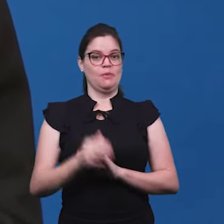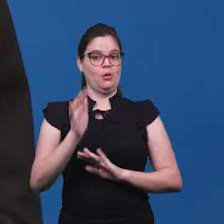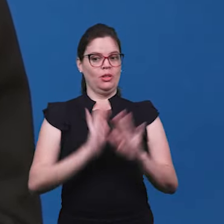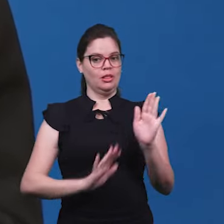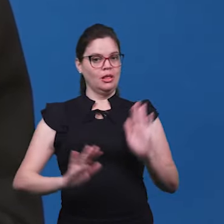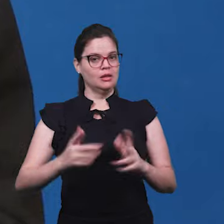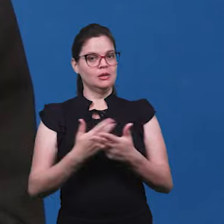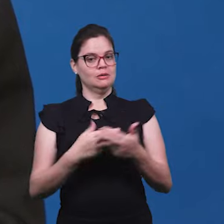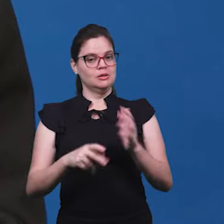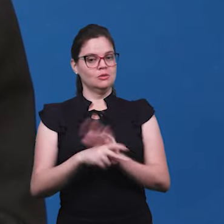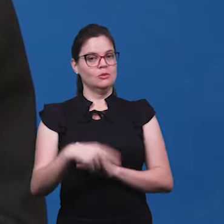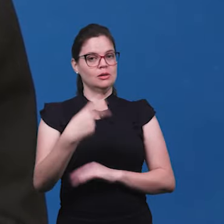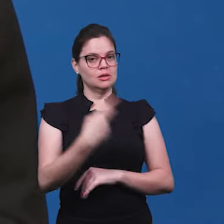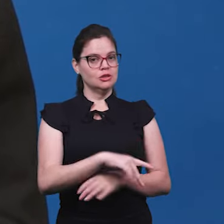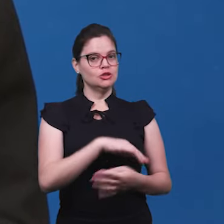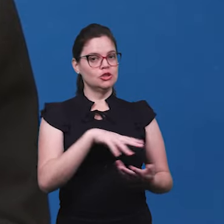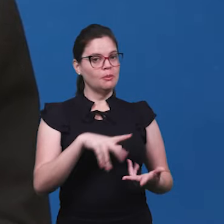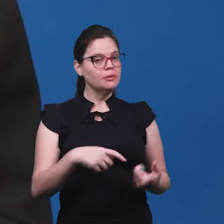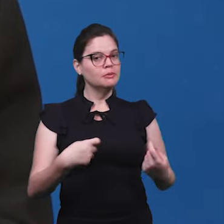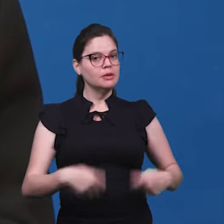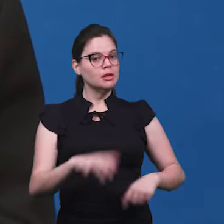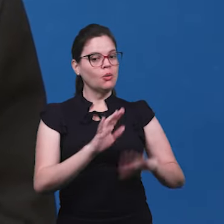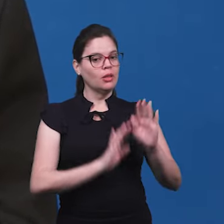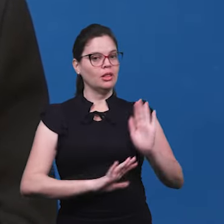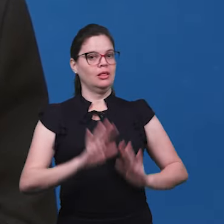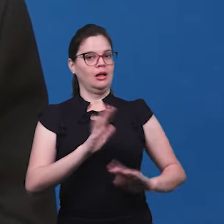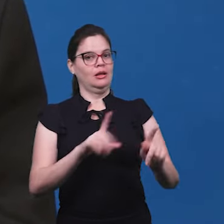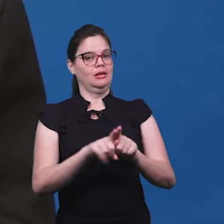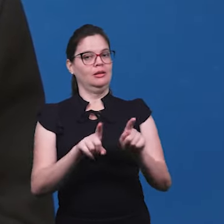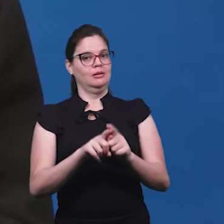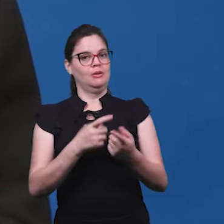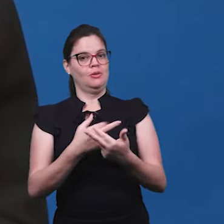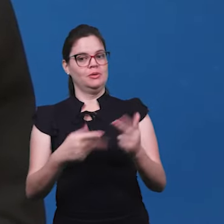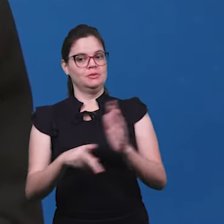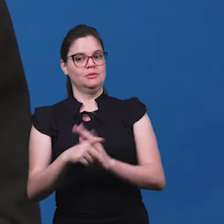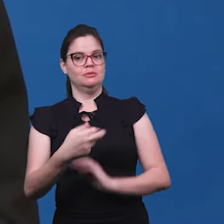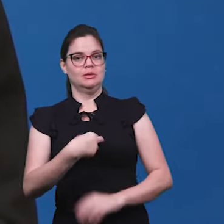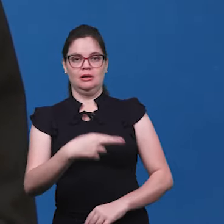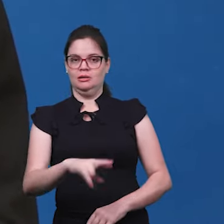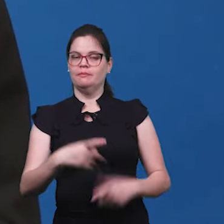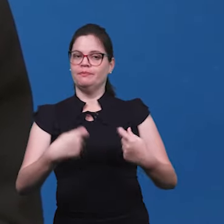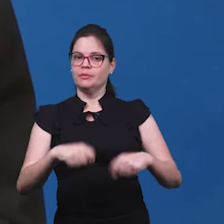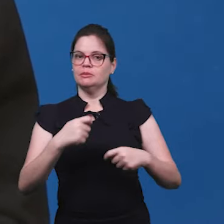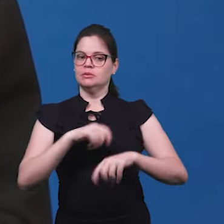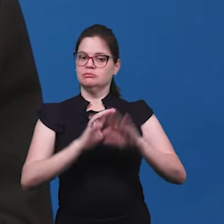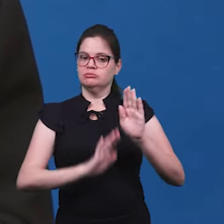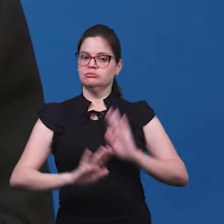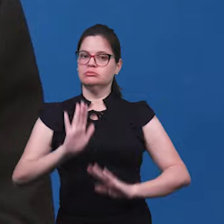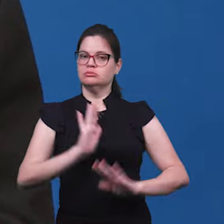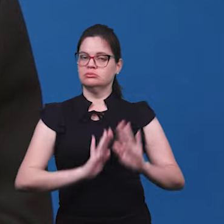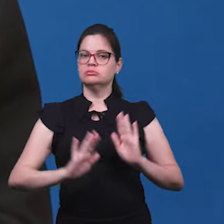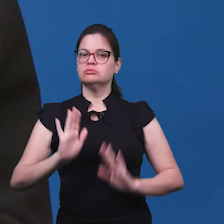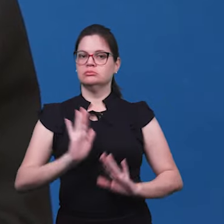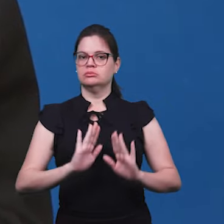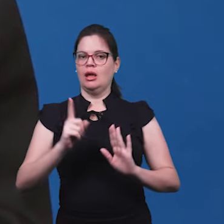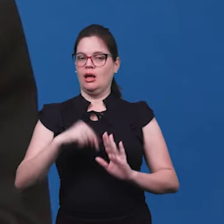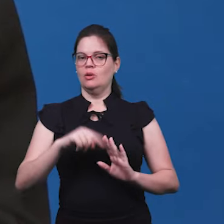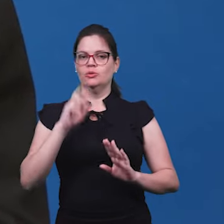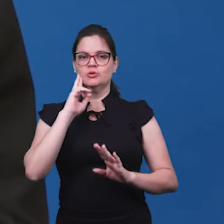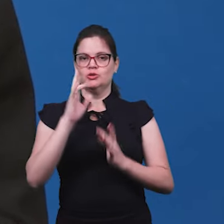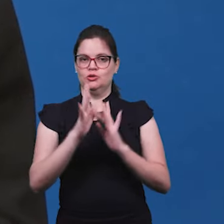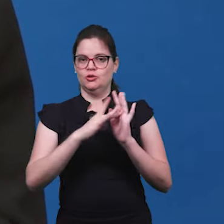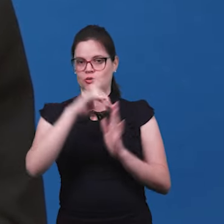religião. Então, nós devemos nos guardar disso. Então, foi essa a ordem que Jesus deu. Tenham cuidado, com as coisas do mundo e com as